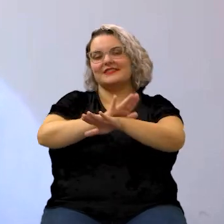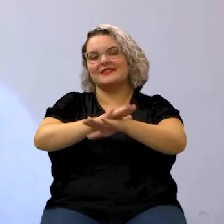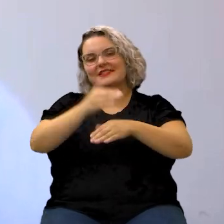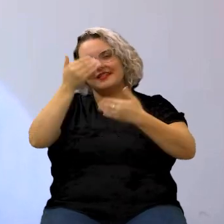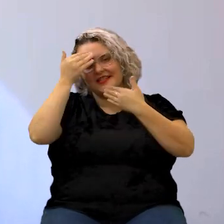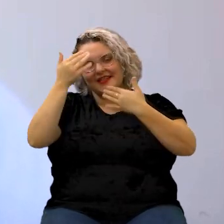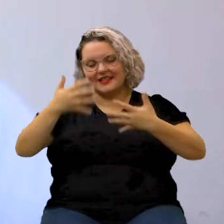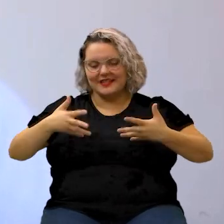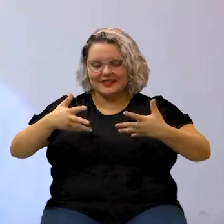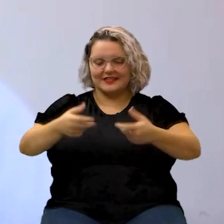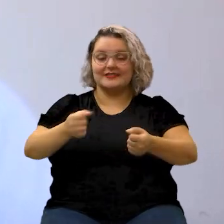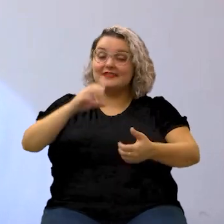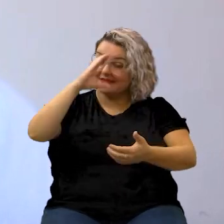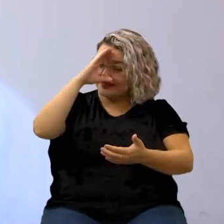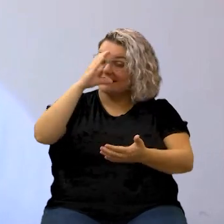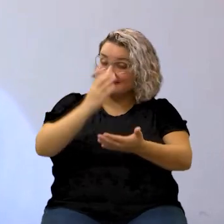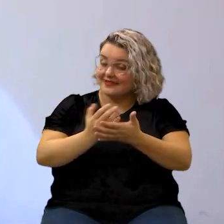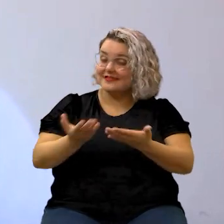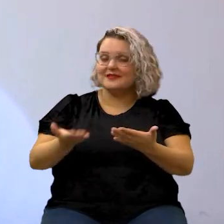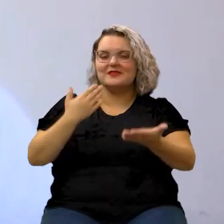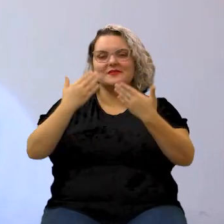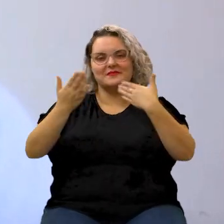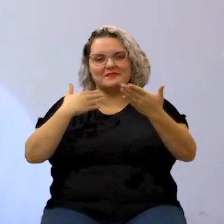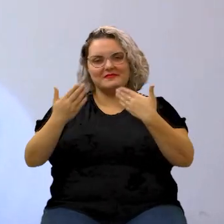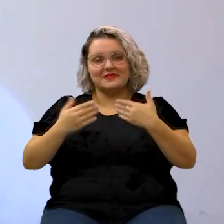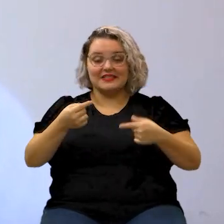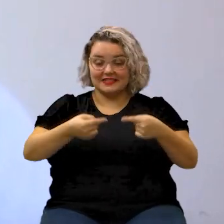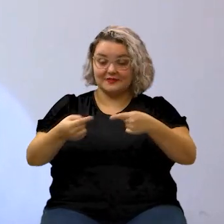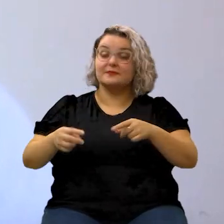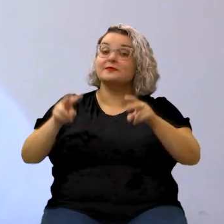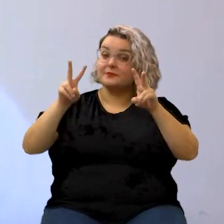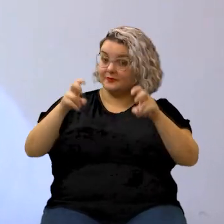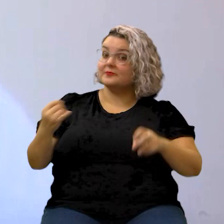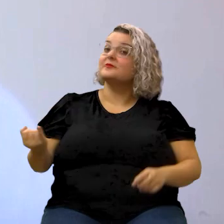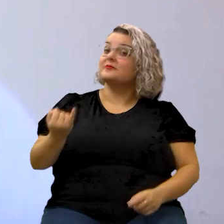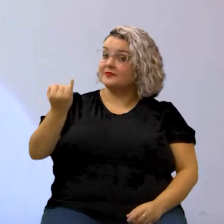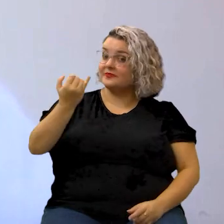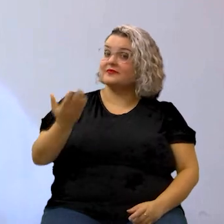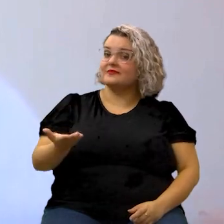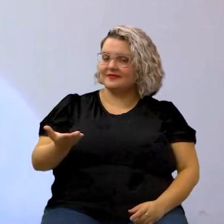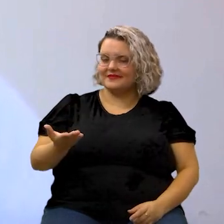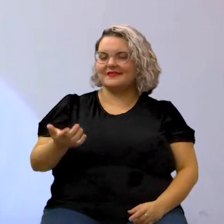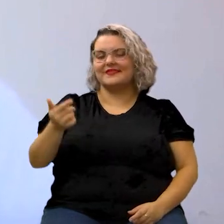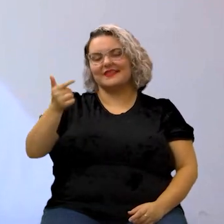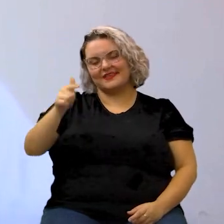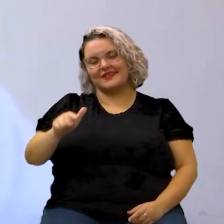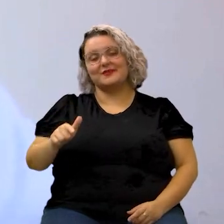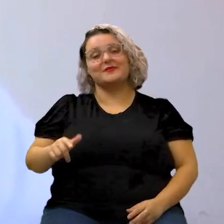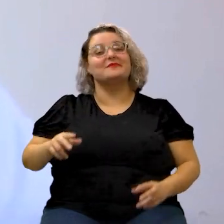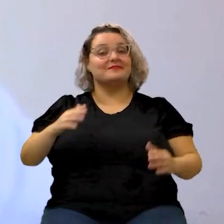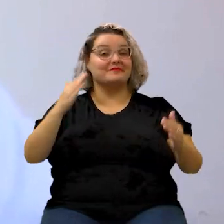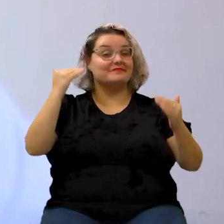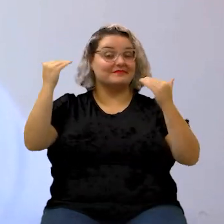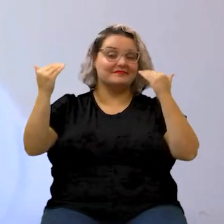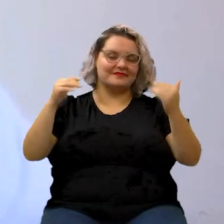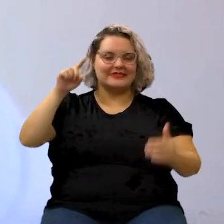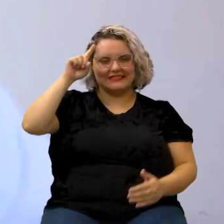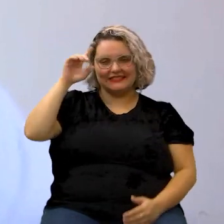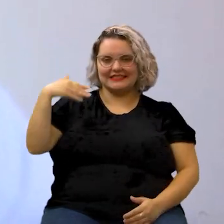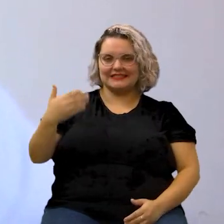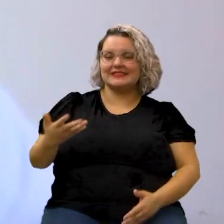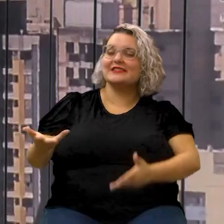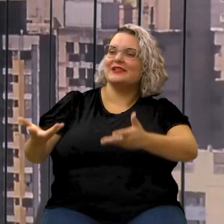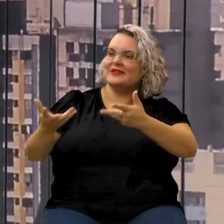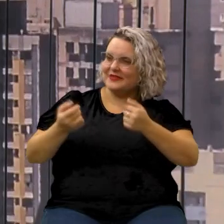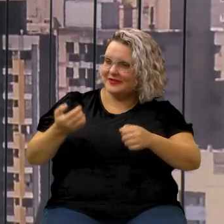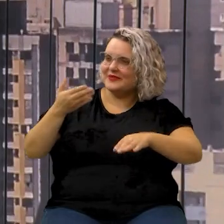Agradeço mais uma vez o convite e a confiança para a gente estar discutindo de um tema que é super importante, mais uma vez aí que está em alta no dia a dia. E